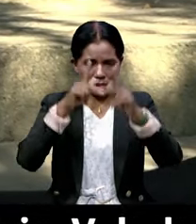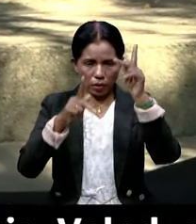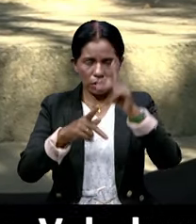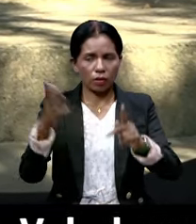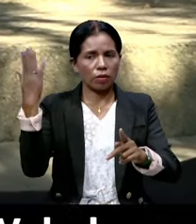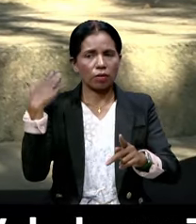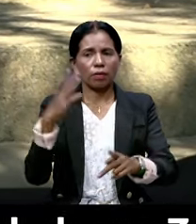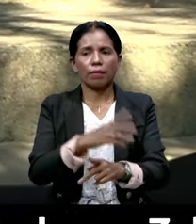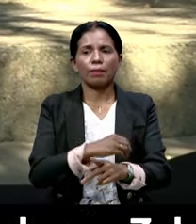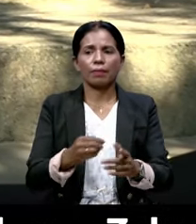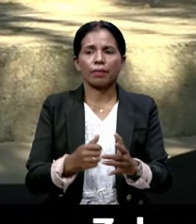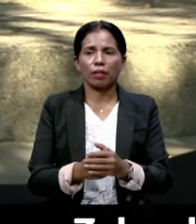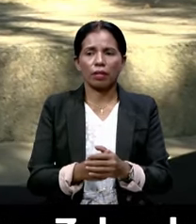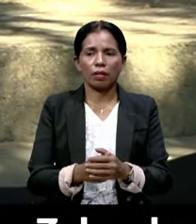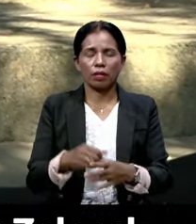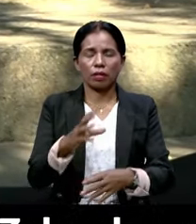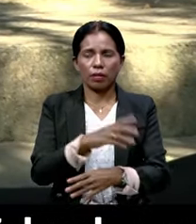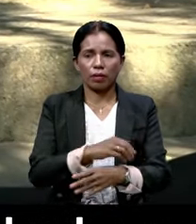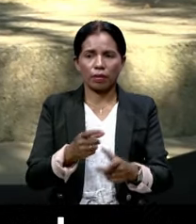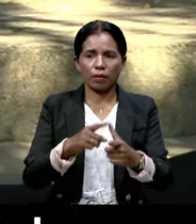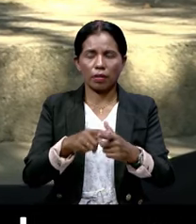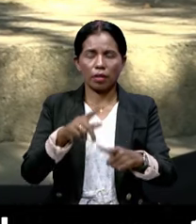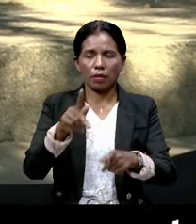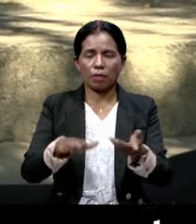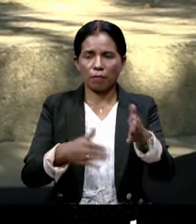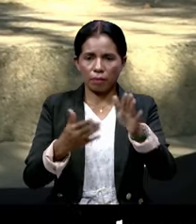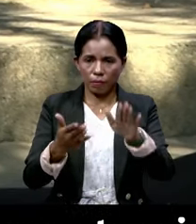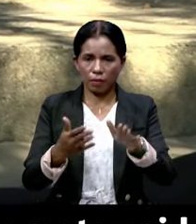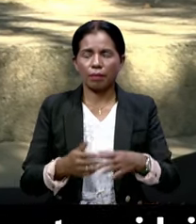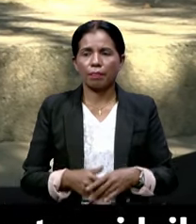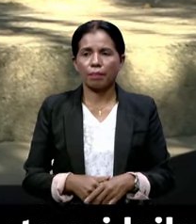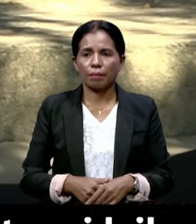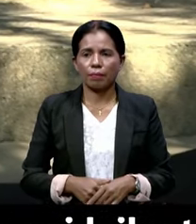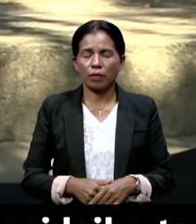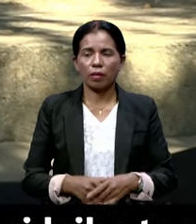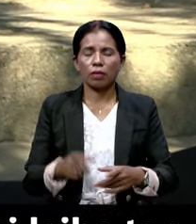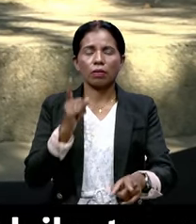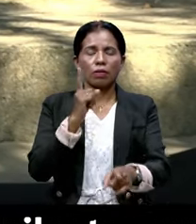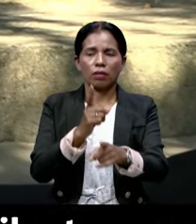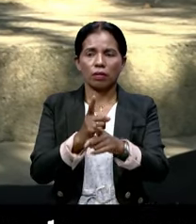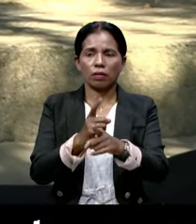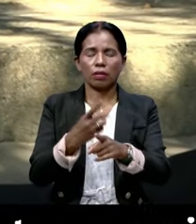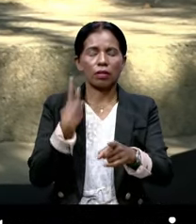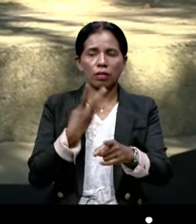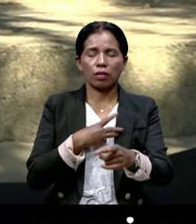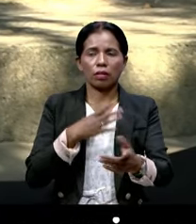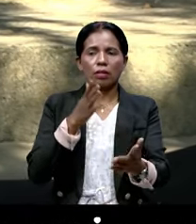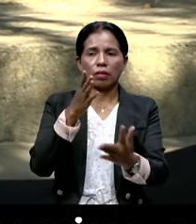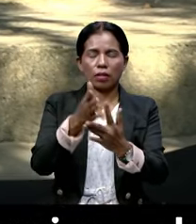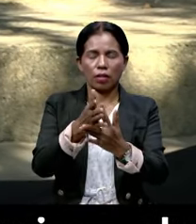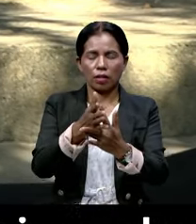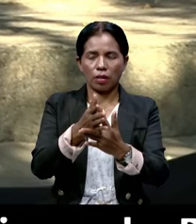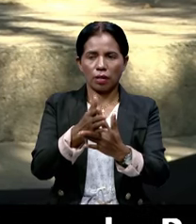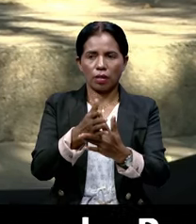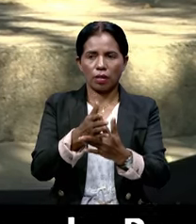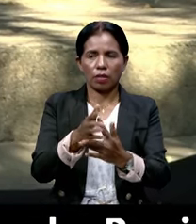e a praia dos coqueiros. É uma mata, né? Né, tirlos né, né, de den tama, cadê 24 anos